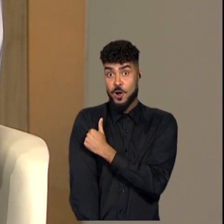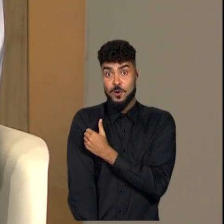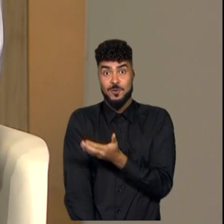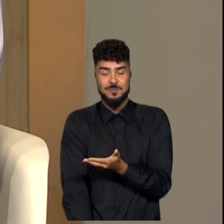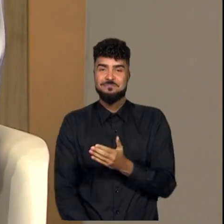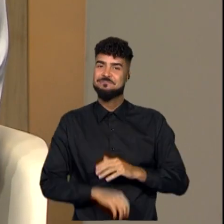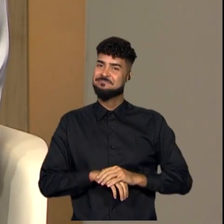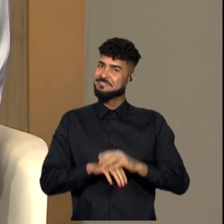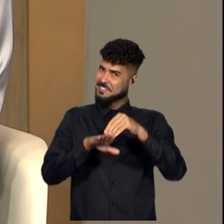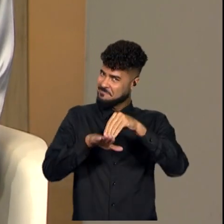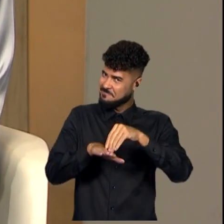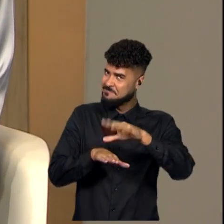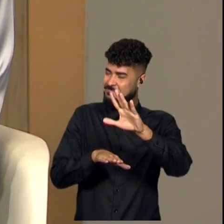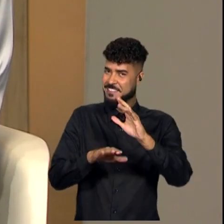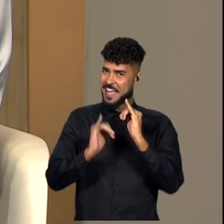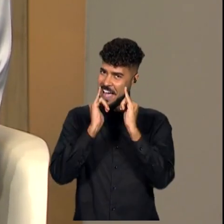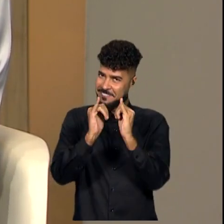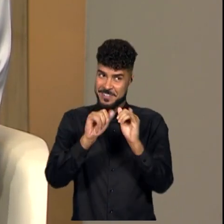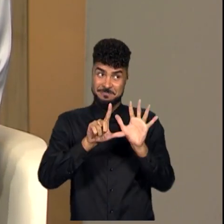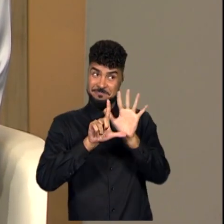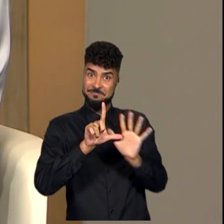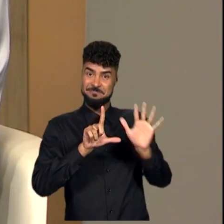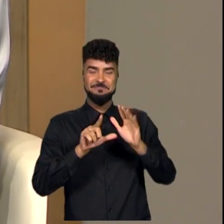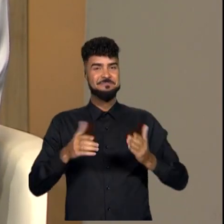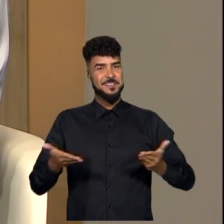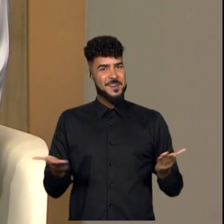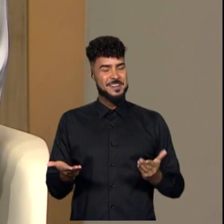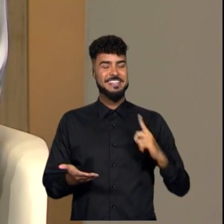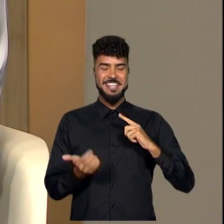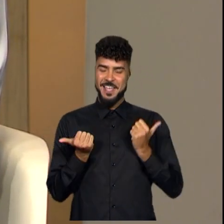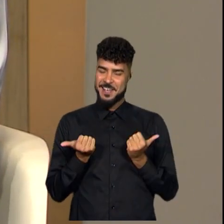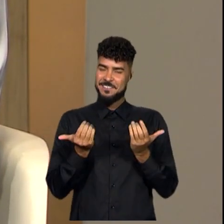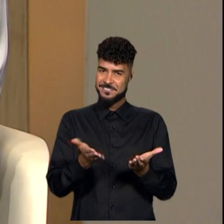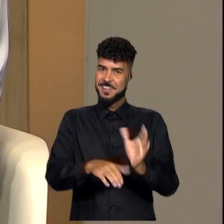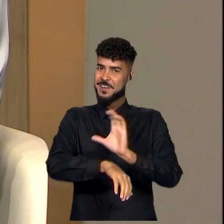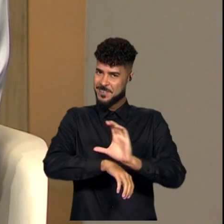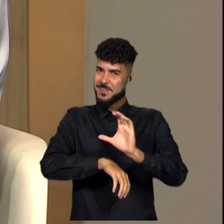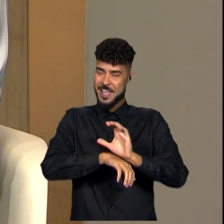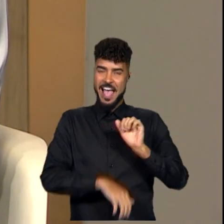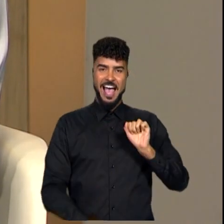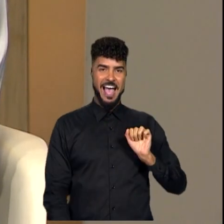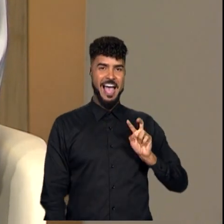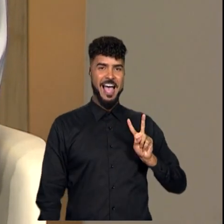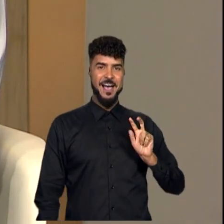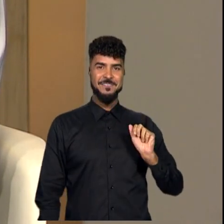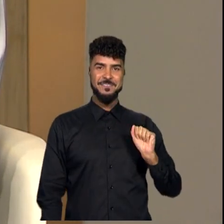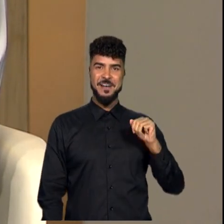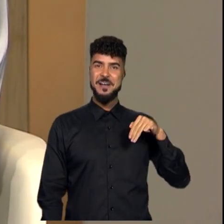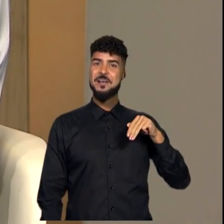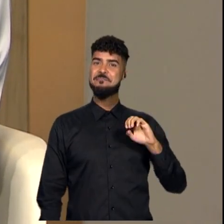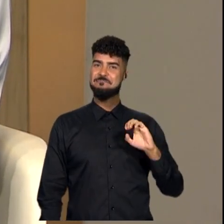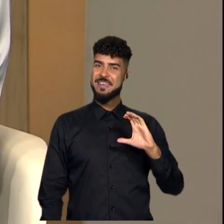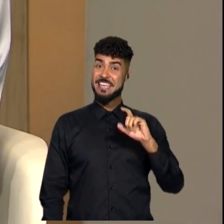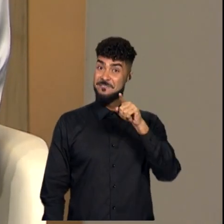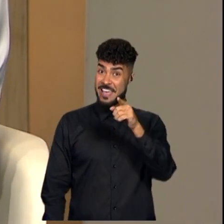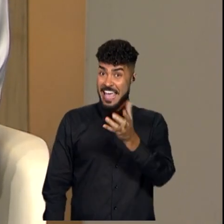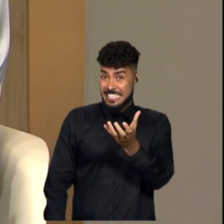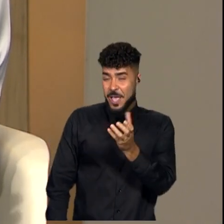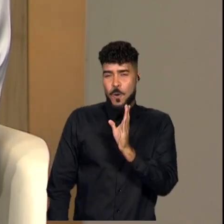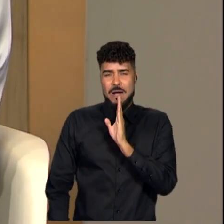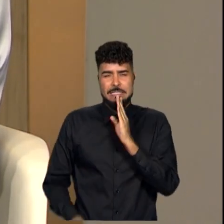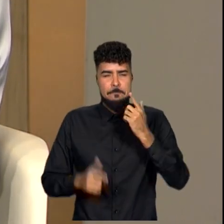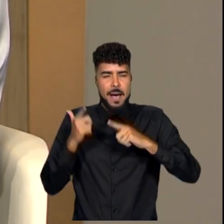queria deixar aqui essa lembrança de que hoje nós temos esses cursos disponíveis lá no AvaMec para quem quiser conhecer um pouco